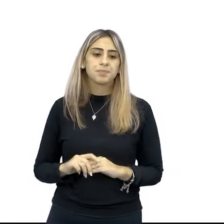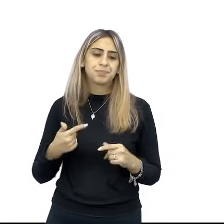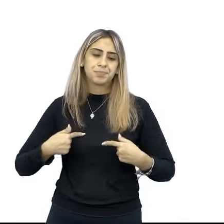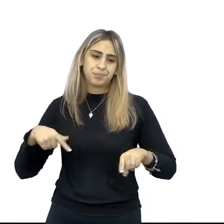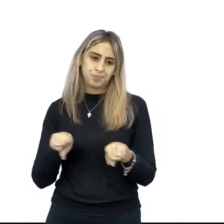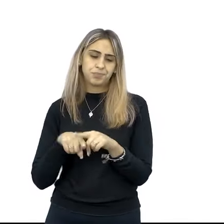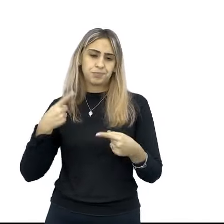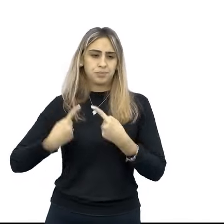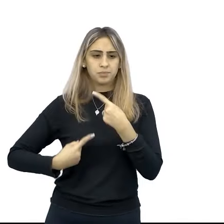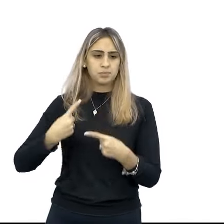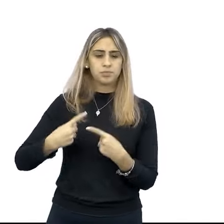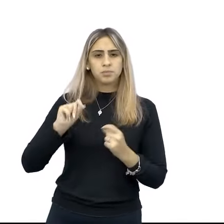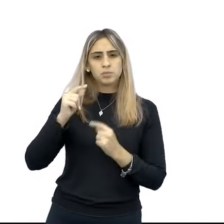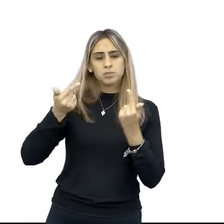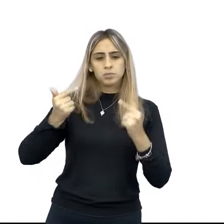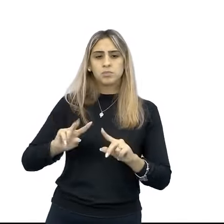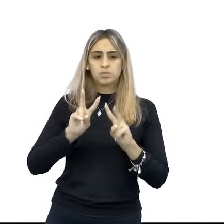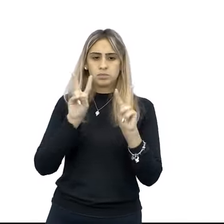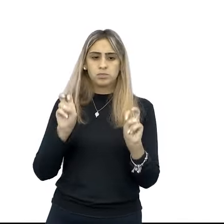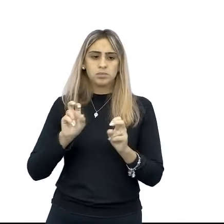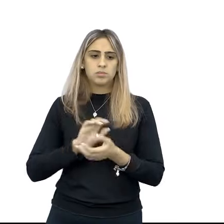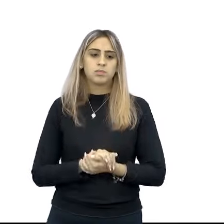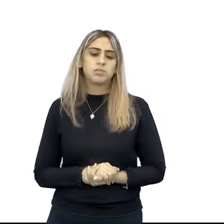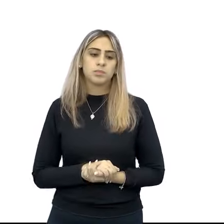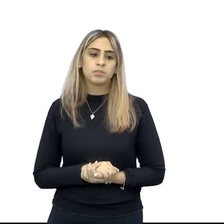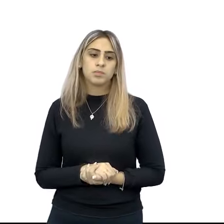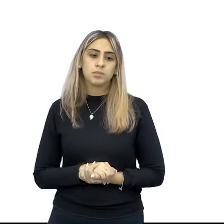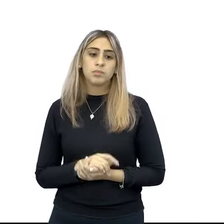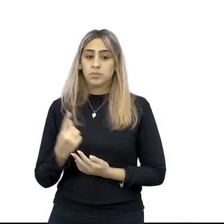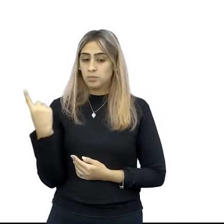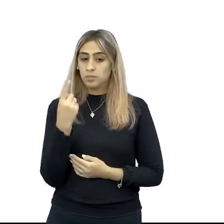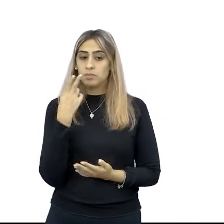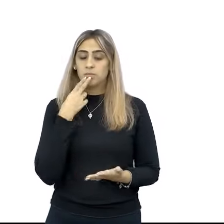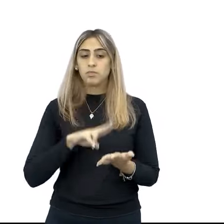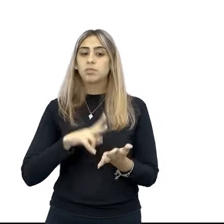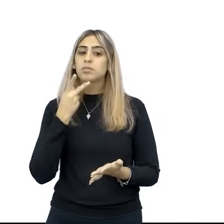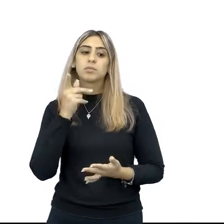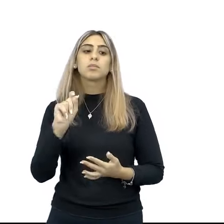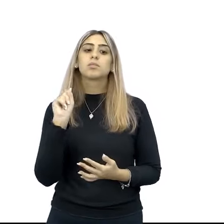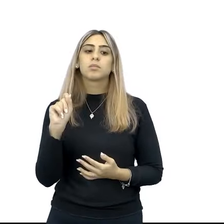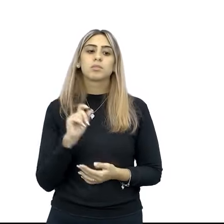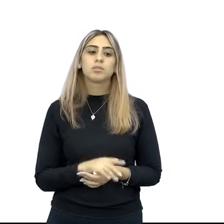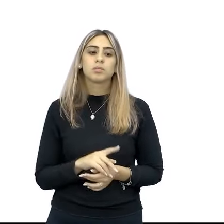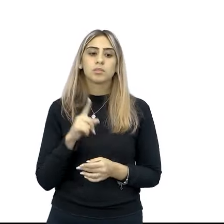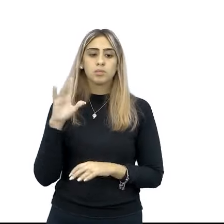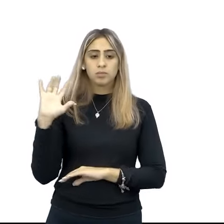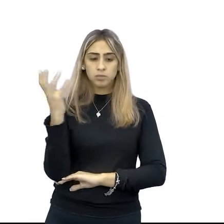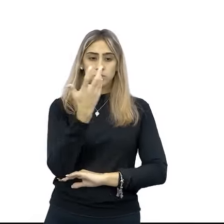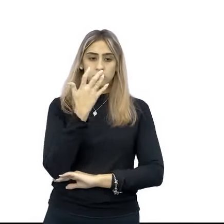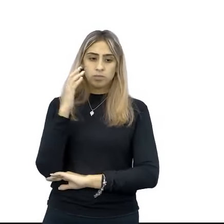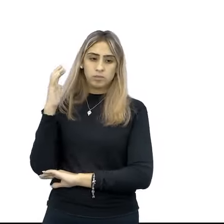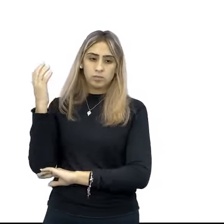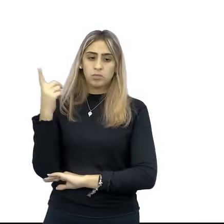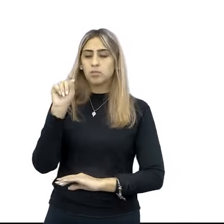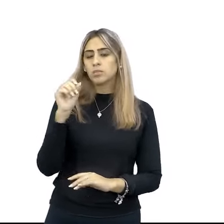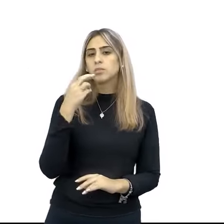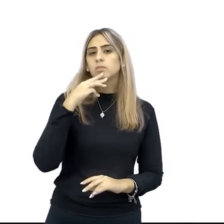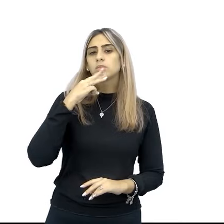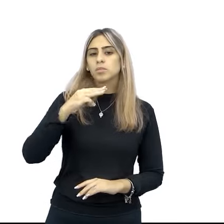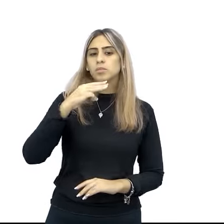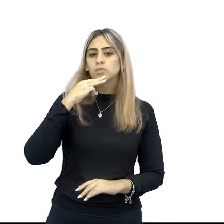também discutir um pouco mais sobre isso. Então, a primeira carta diz: Floresta Encantada, 10 de maio